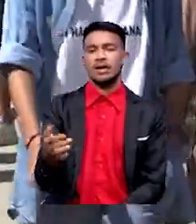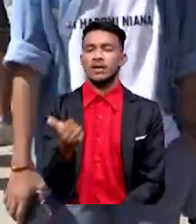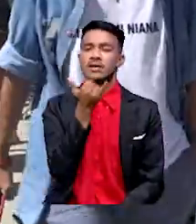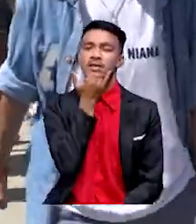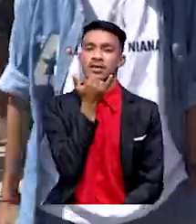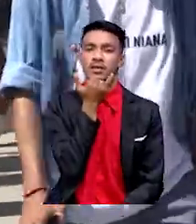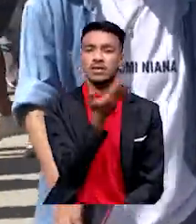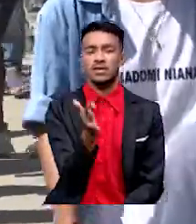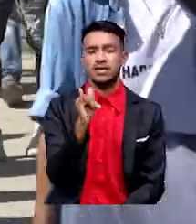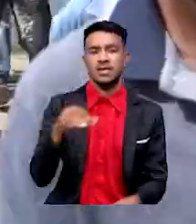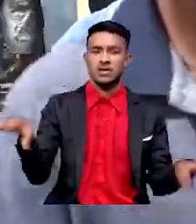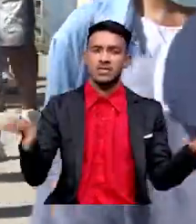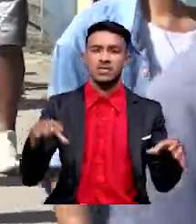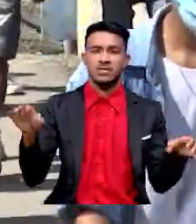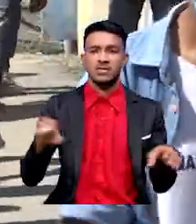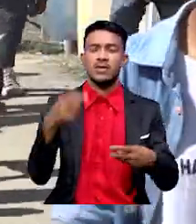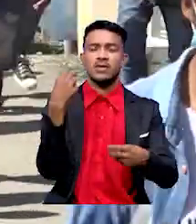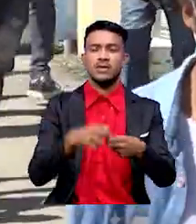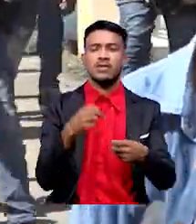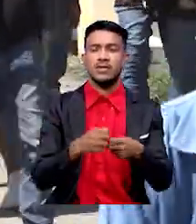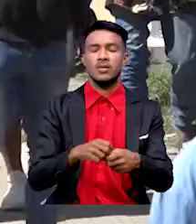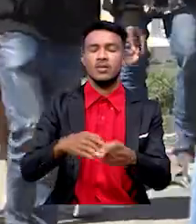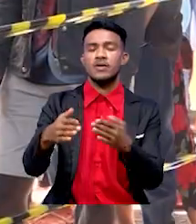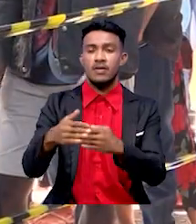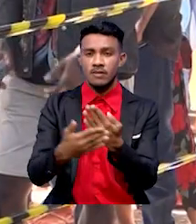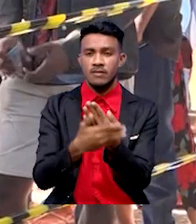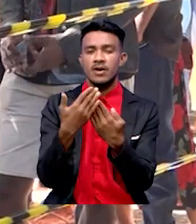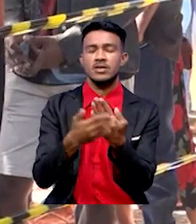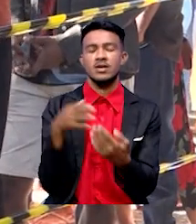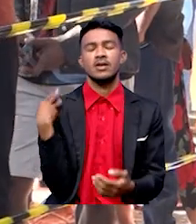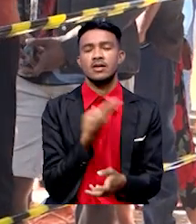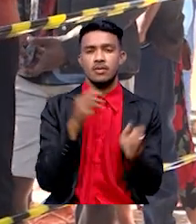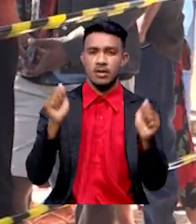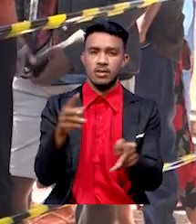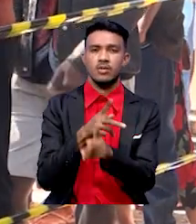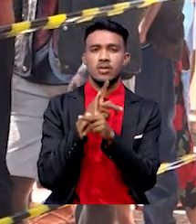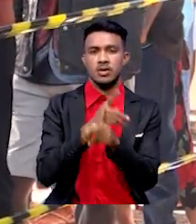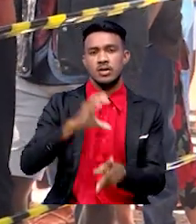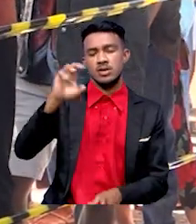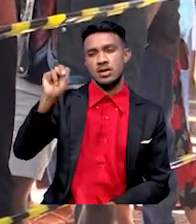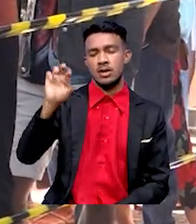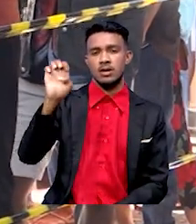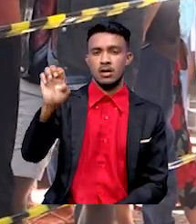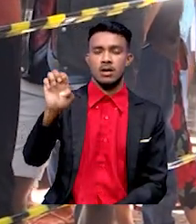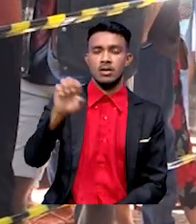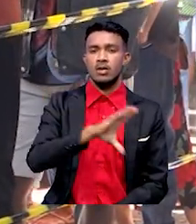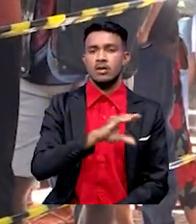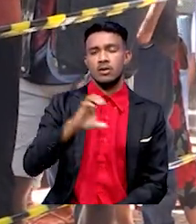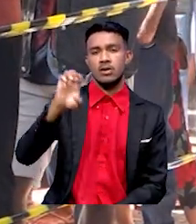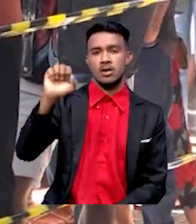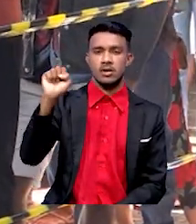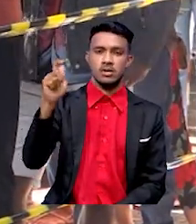a função. E facilmente para a Itatubele controla, porque a CNE não está. E tem que ser bem linha de coordenação. Para a